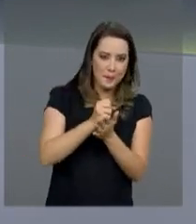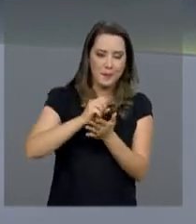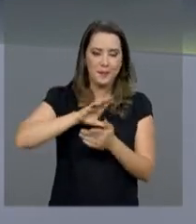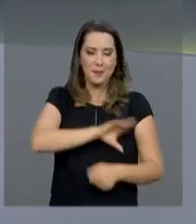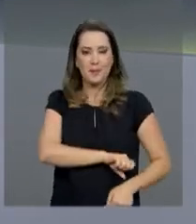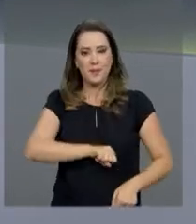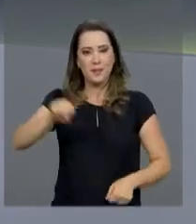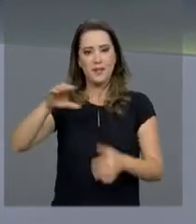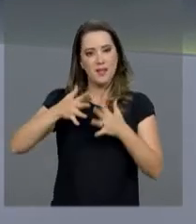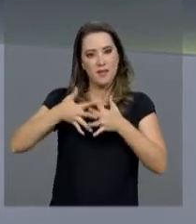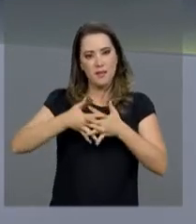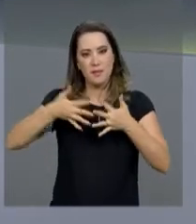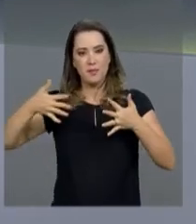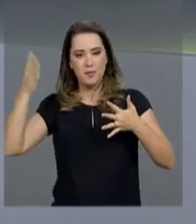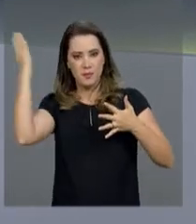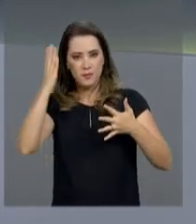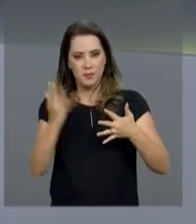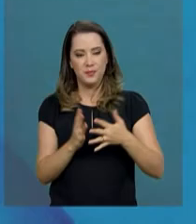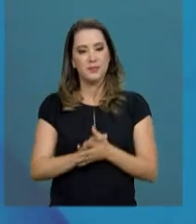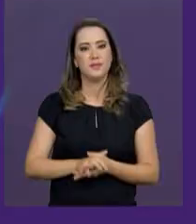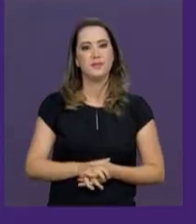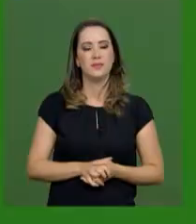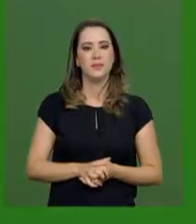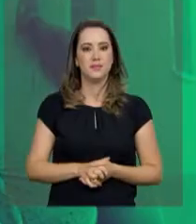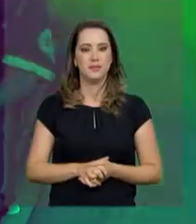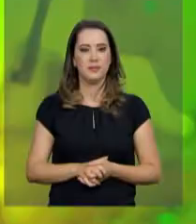marca a independência do brasil